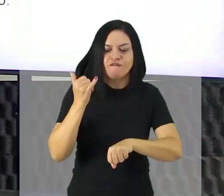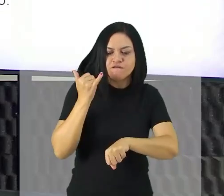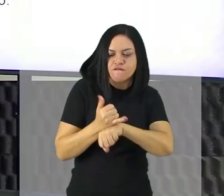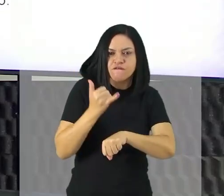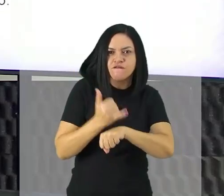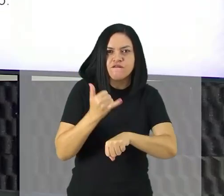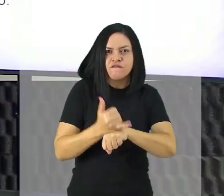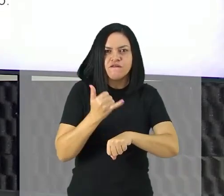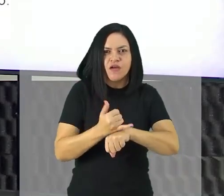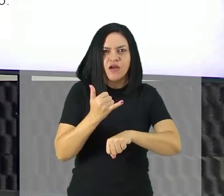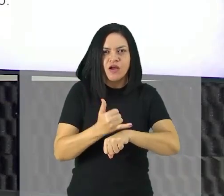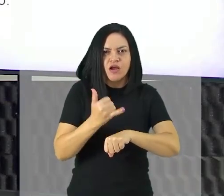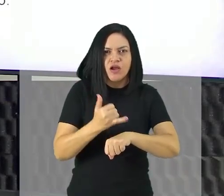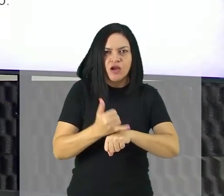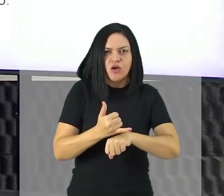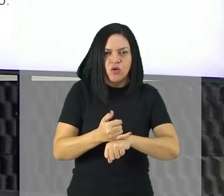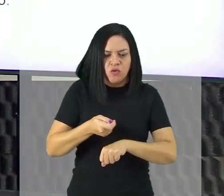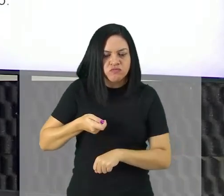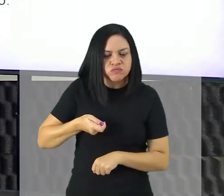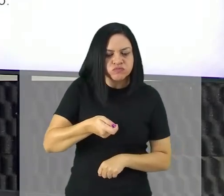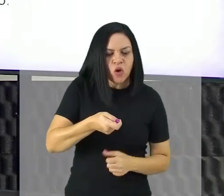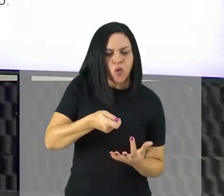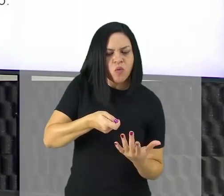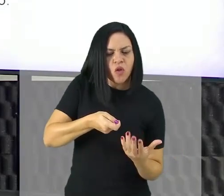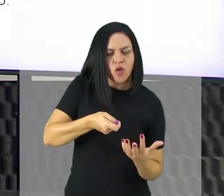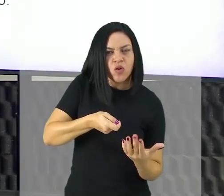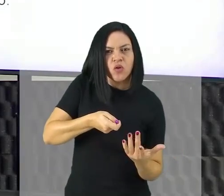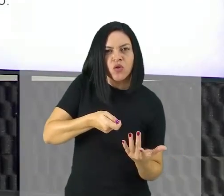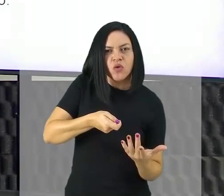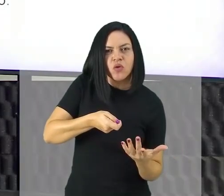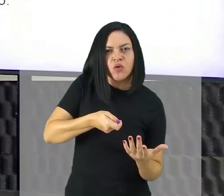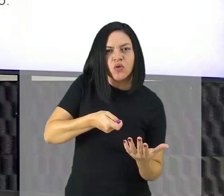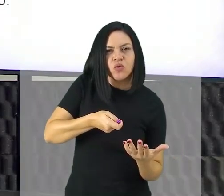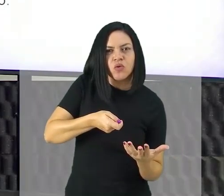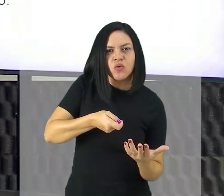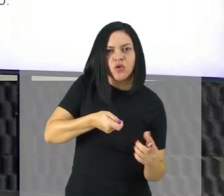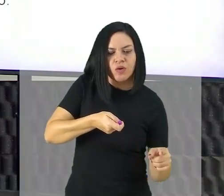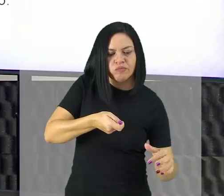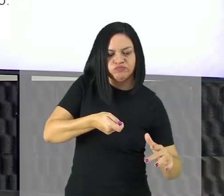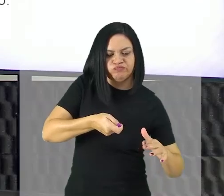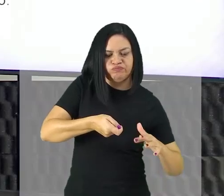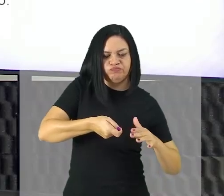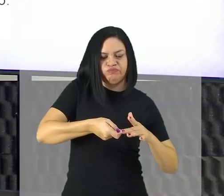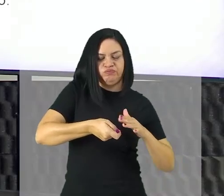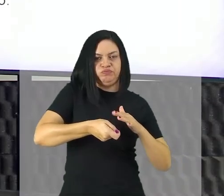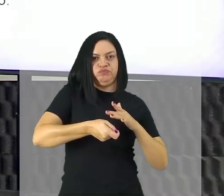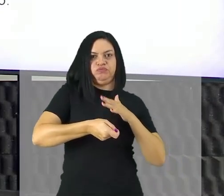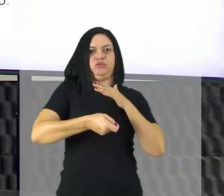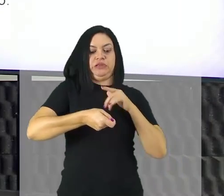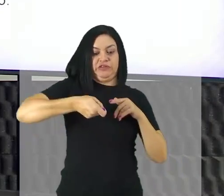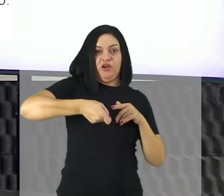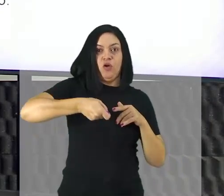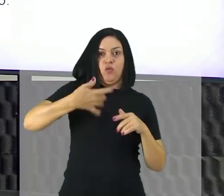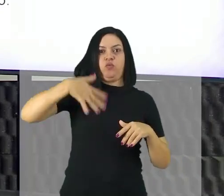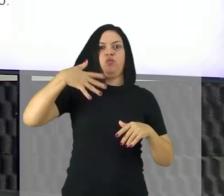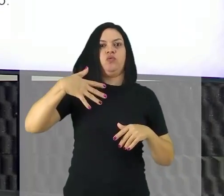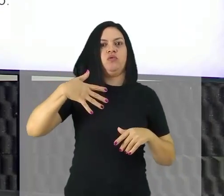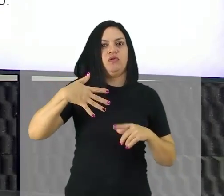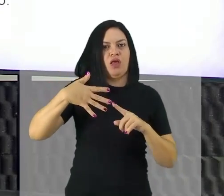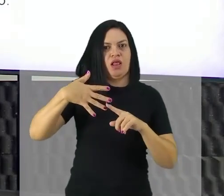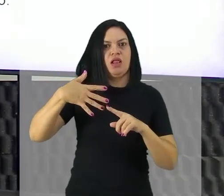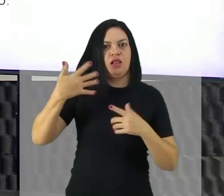quando eu esquento uma ponta de uma barra de ferro, rapidinho a outra ponta também vai estar quente, se eu estiver segurando ela me